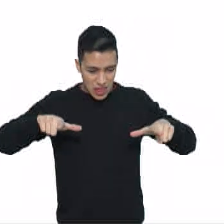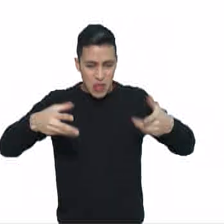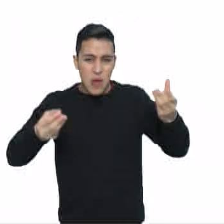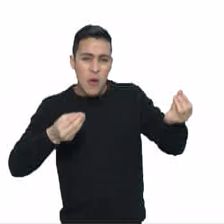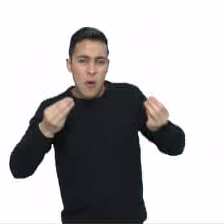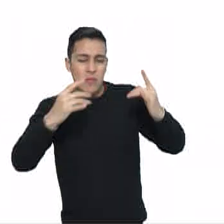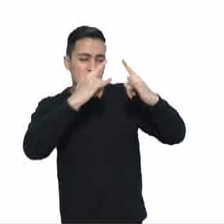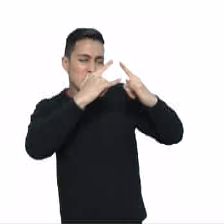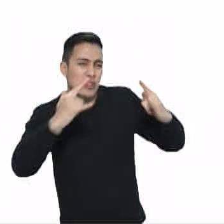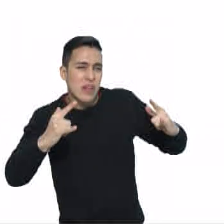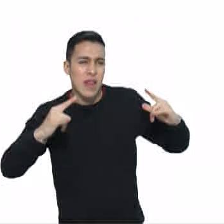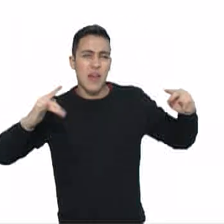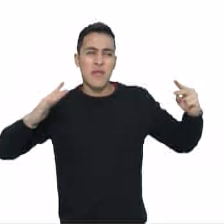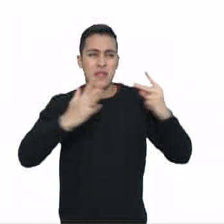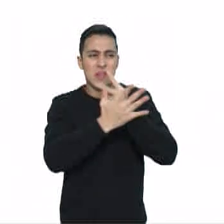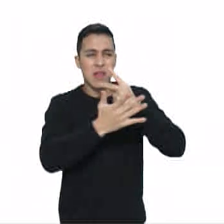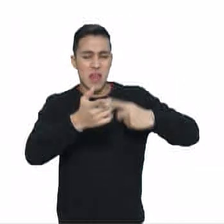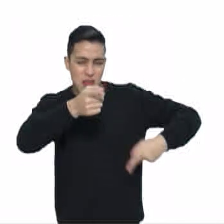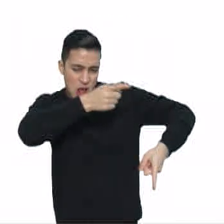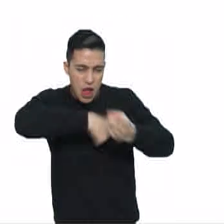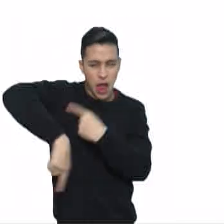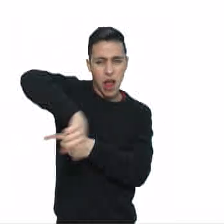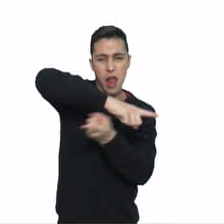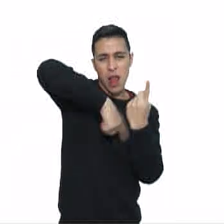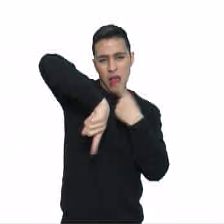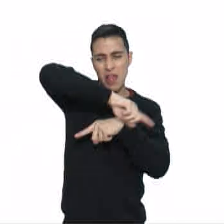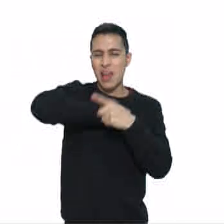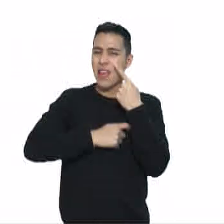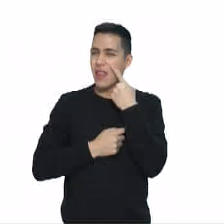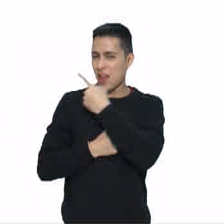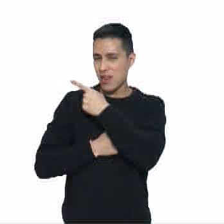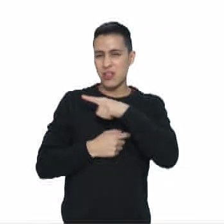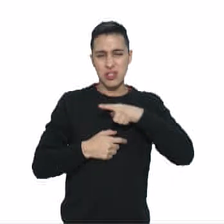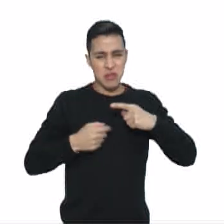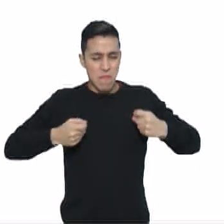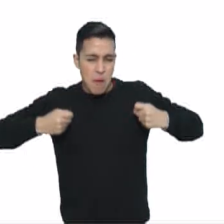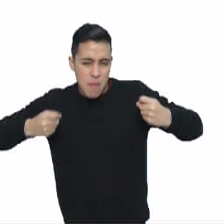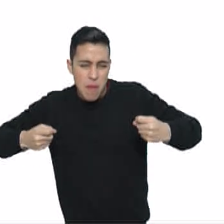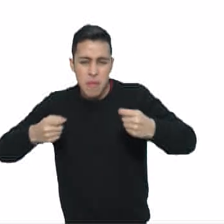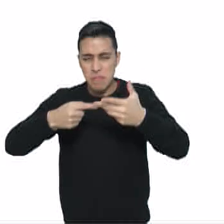circos máximos. Então, aqui ocorriam as corridas de bigas e quadrigas.